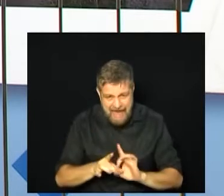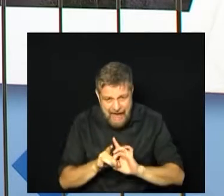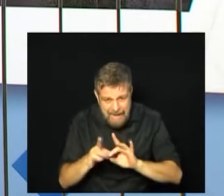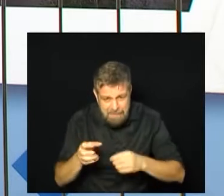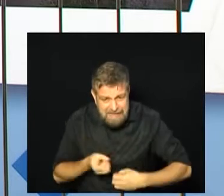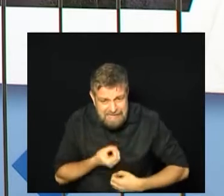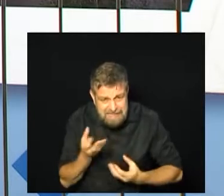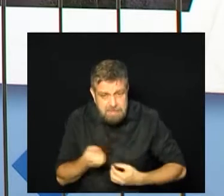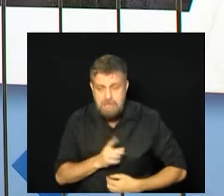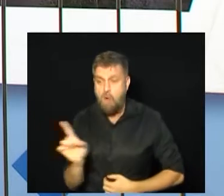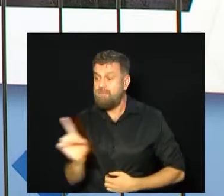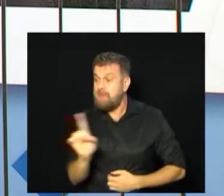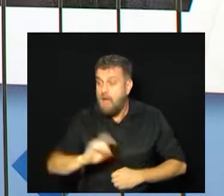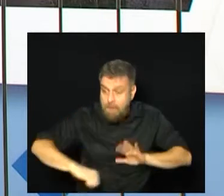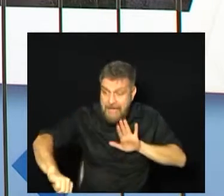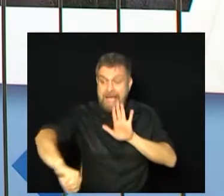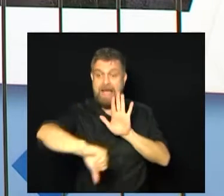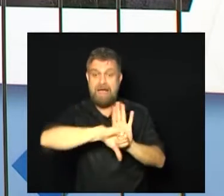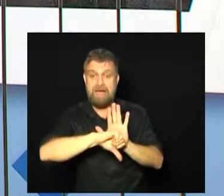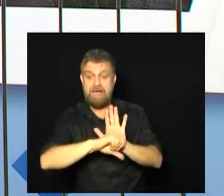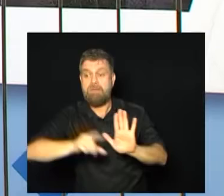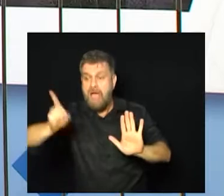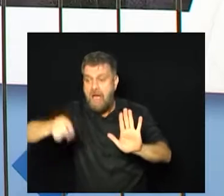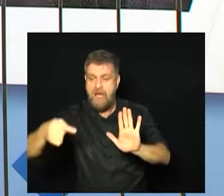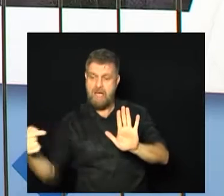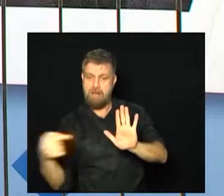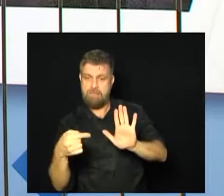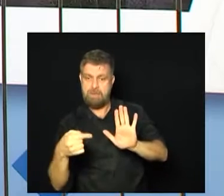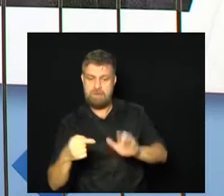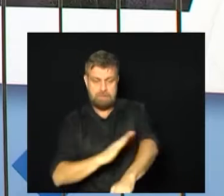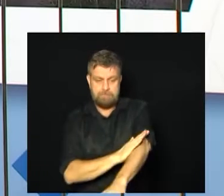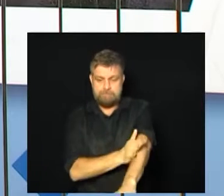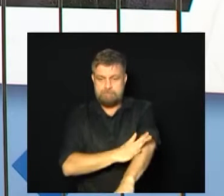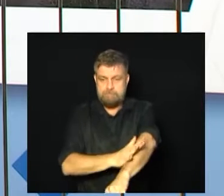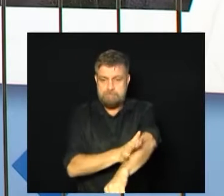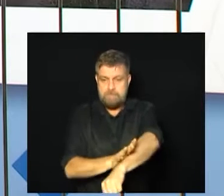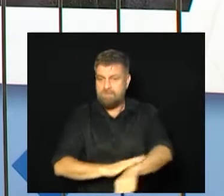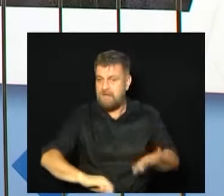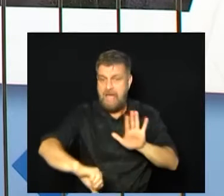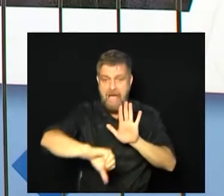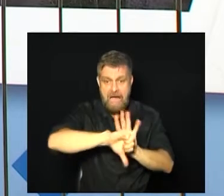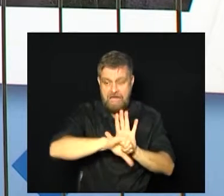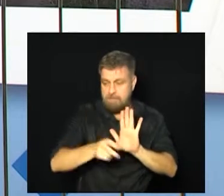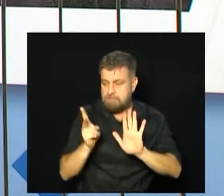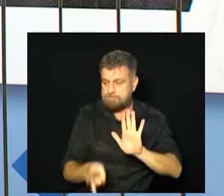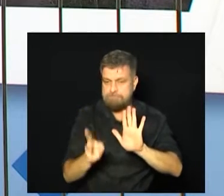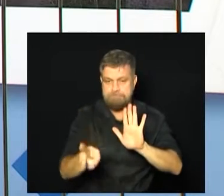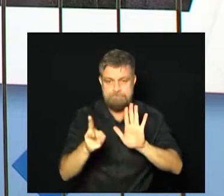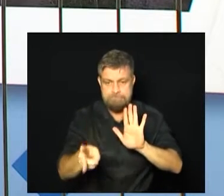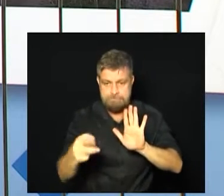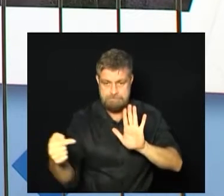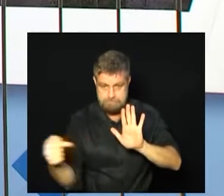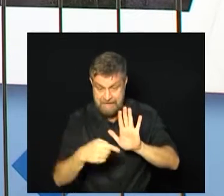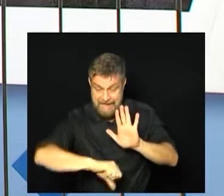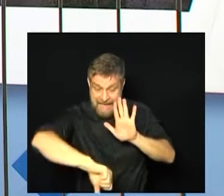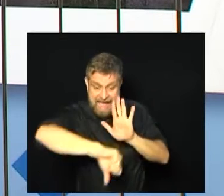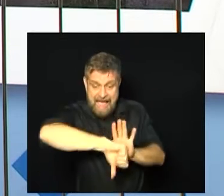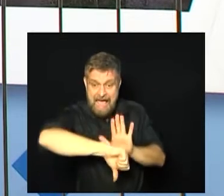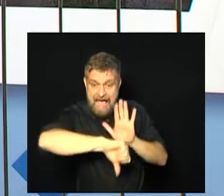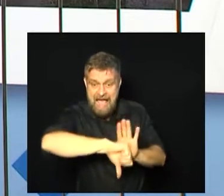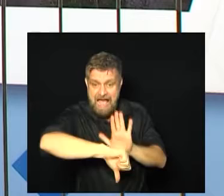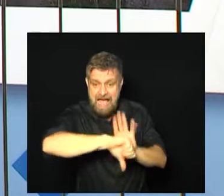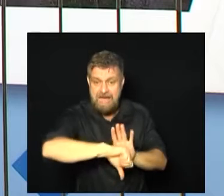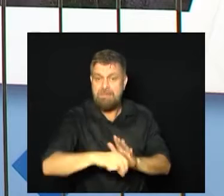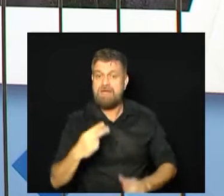não é. Isso é um crime. O crime de racismo e injúria racial são crimes que não prescrevem. O crime de racismo é um crime que não